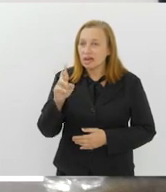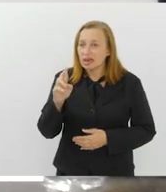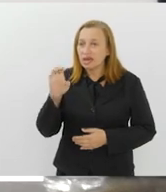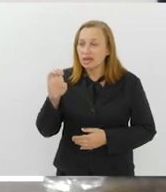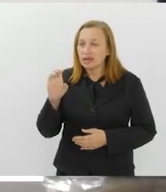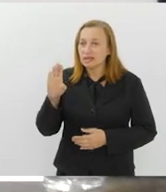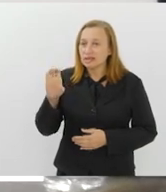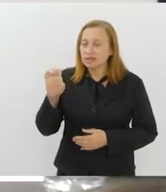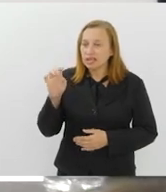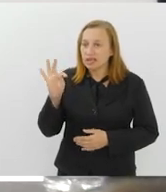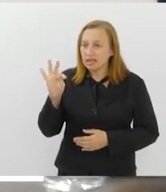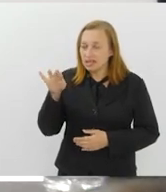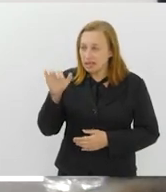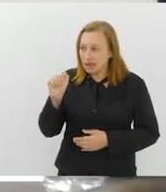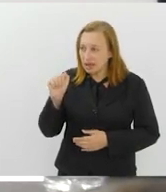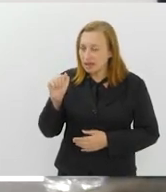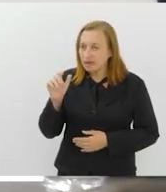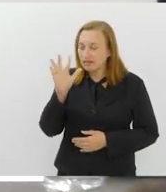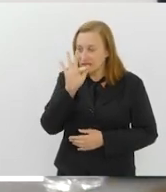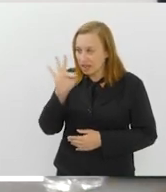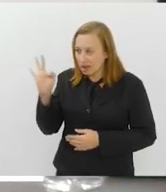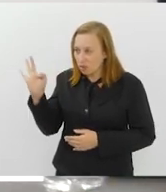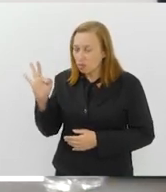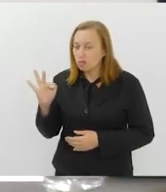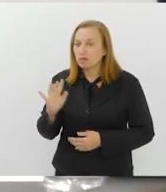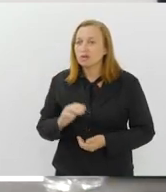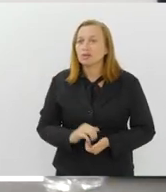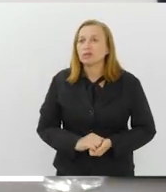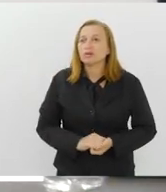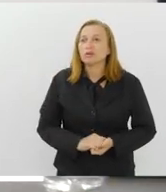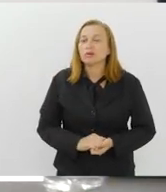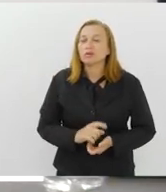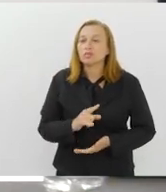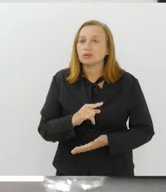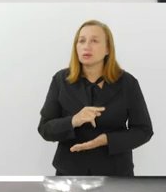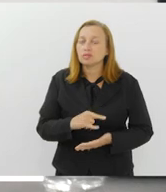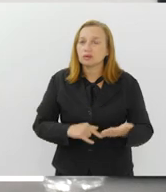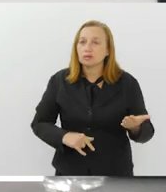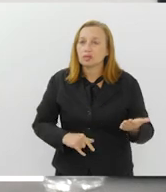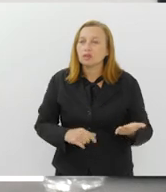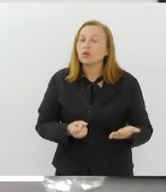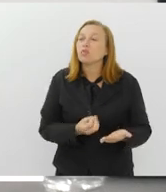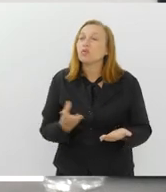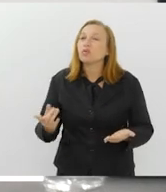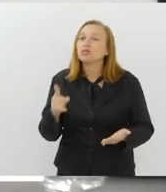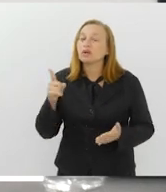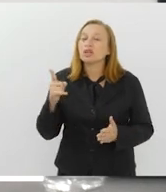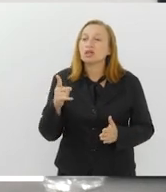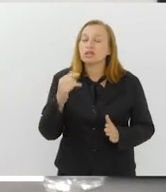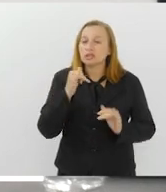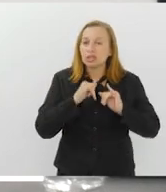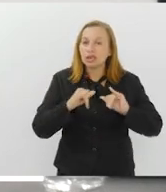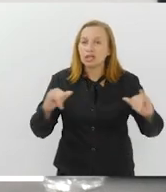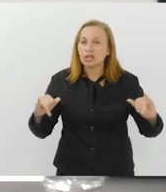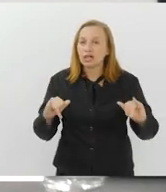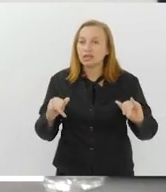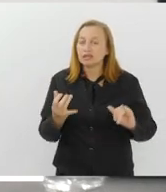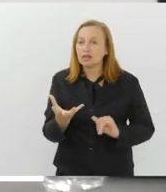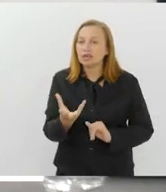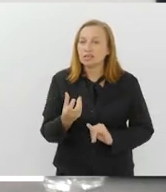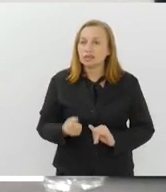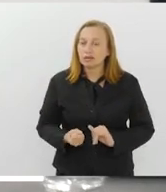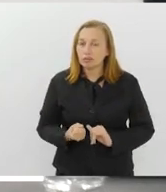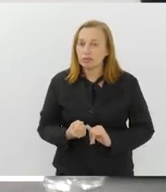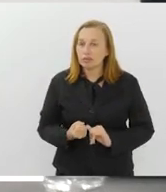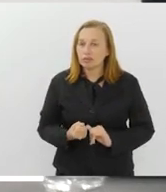aí, que pedisse à Receita Federal o quanto eles declararam de recebimento, para